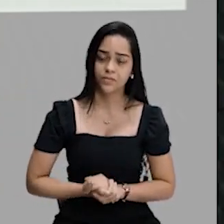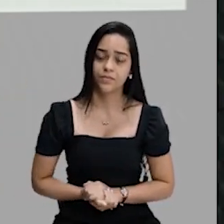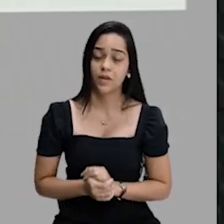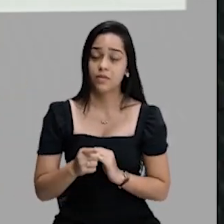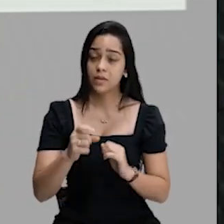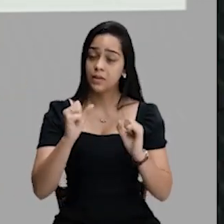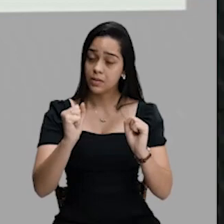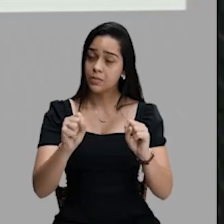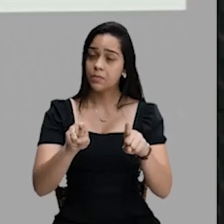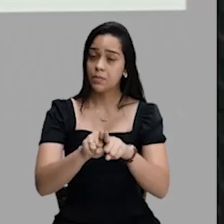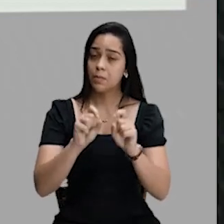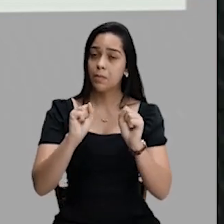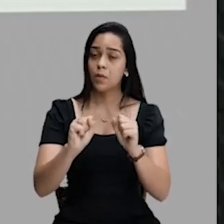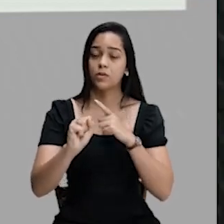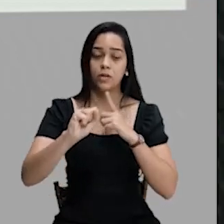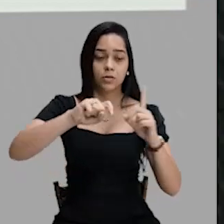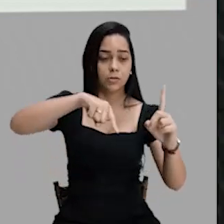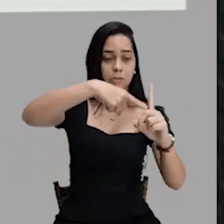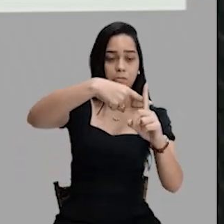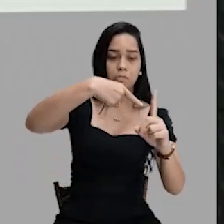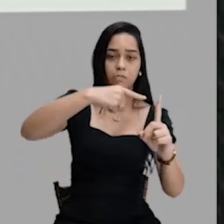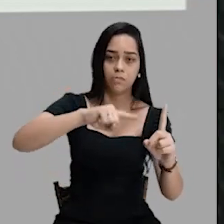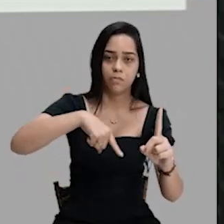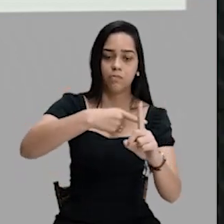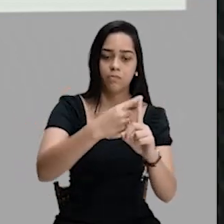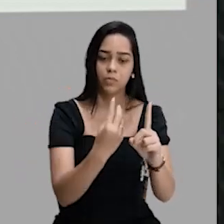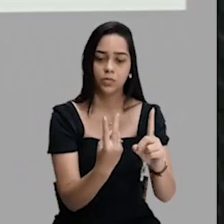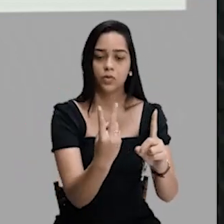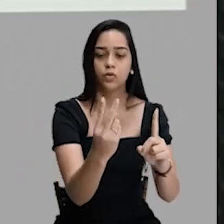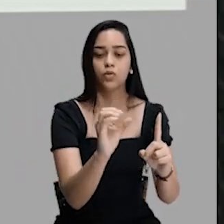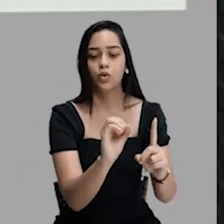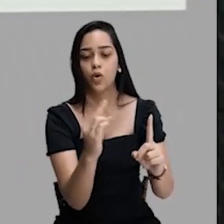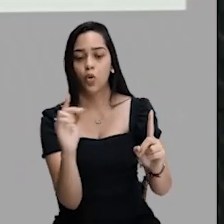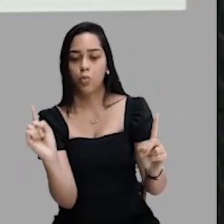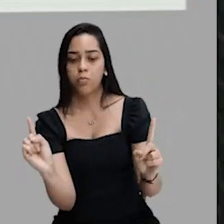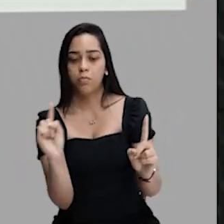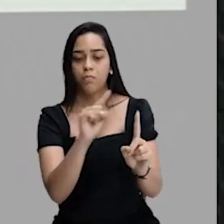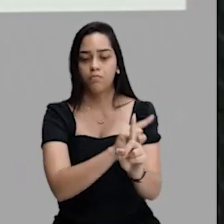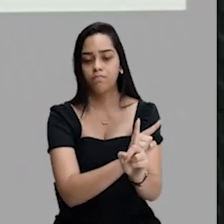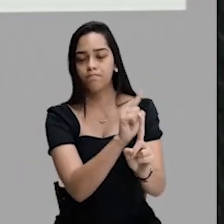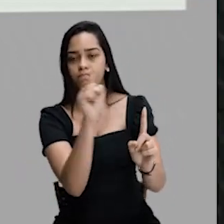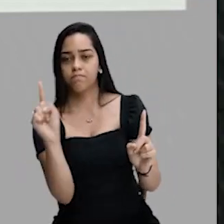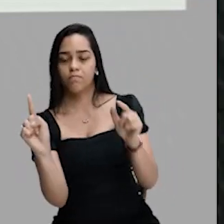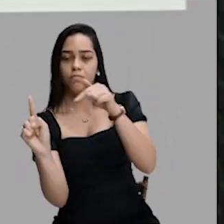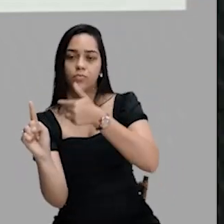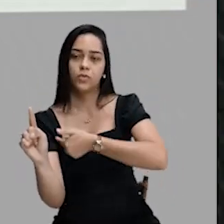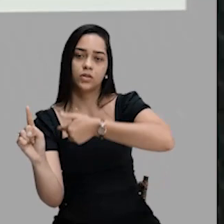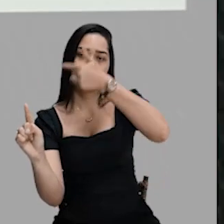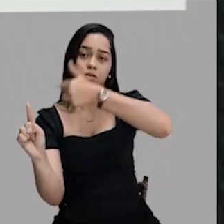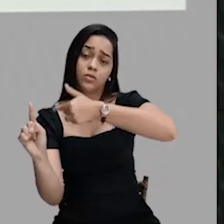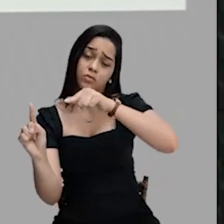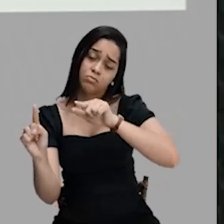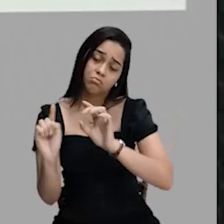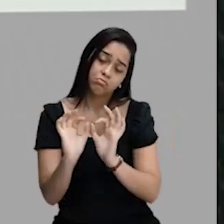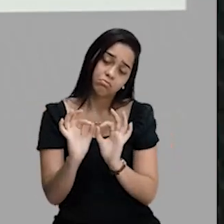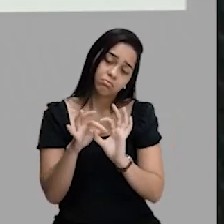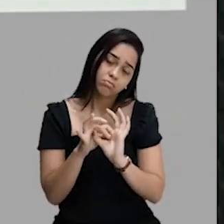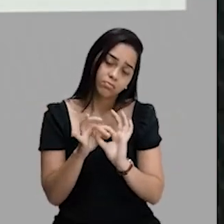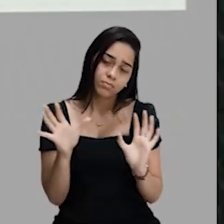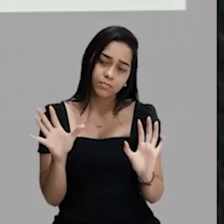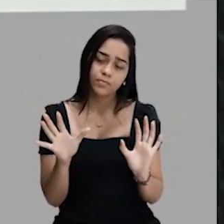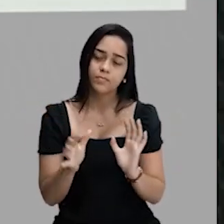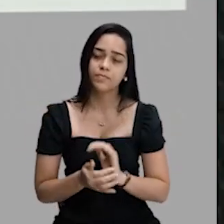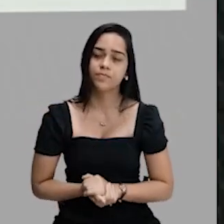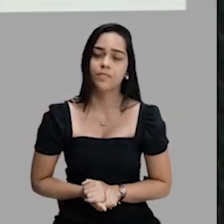você pode tanto fazer essa soma logo aqui, ou então mandar esses dois elementos para o segundo membro, né? Aí você que sabe.